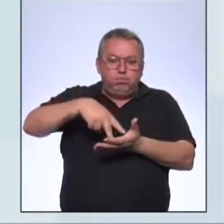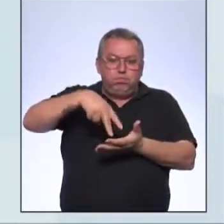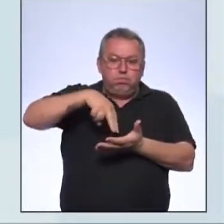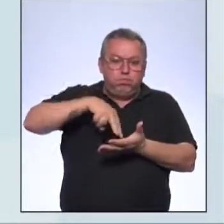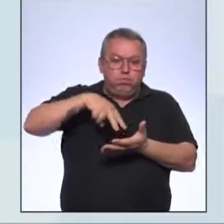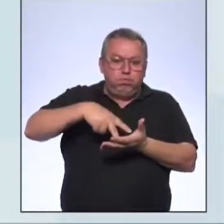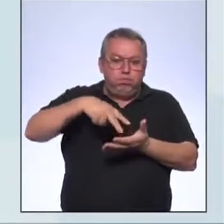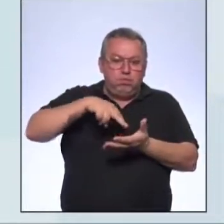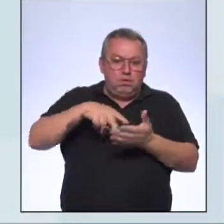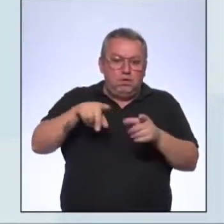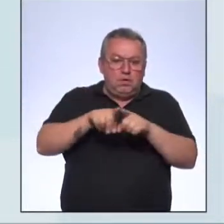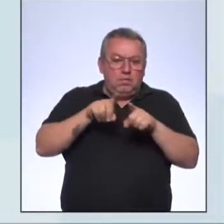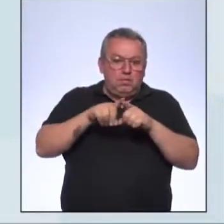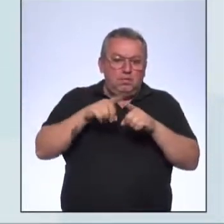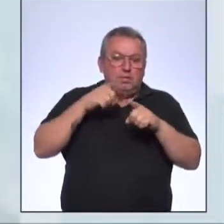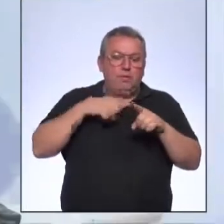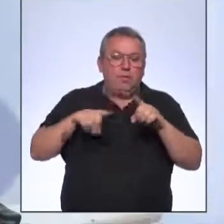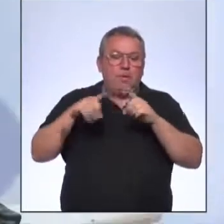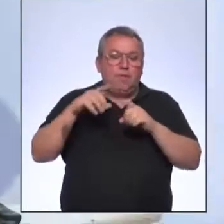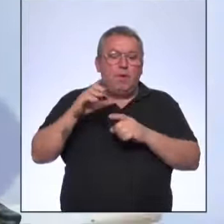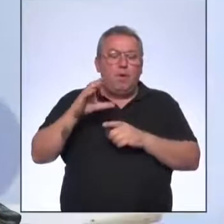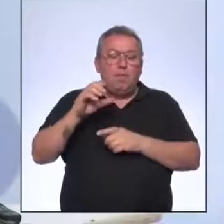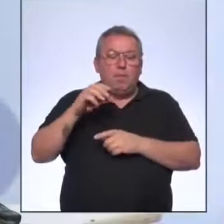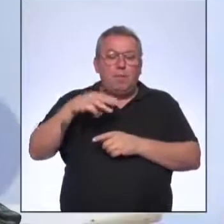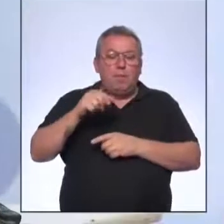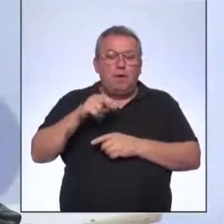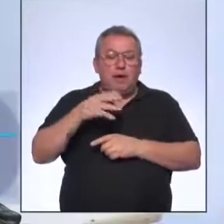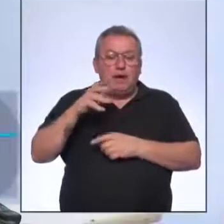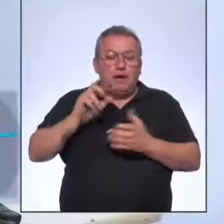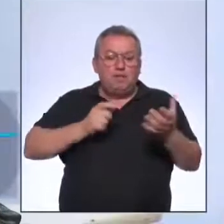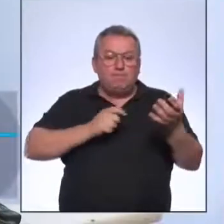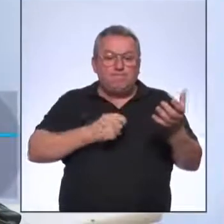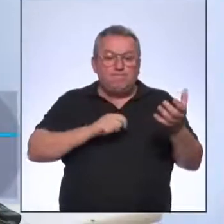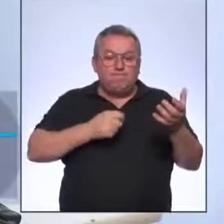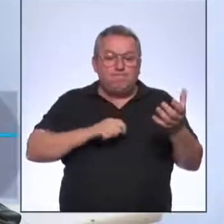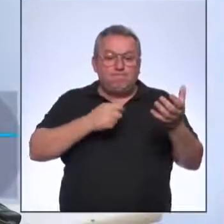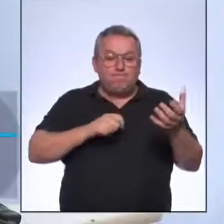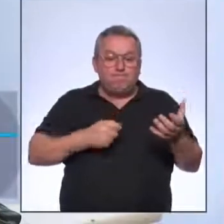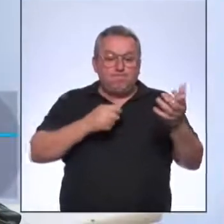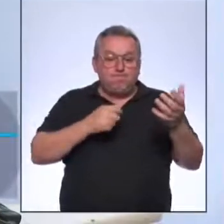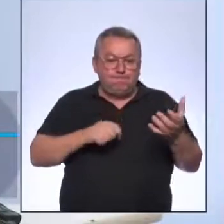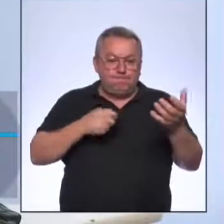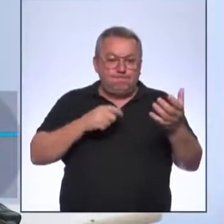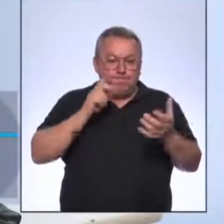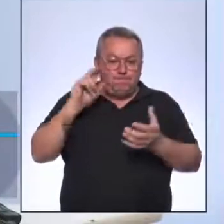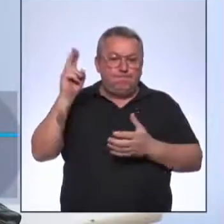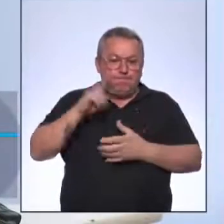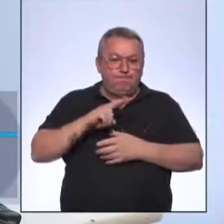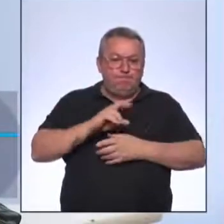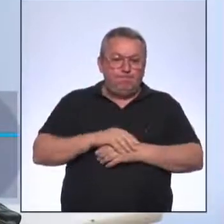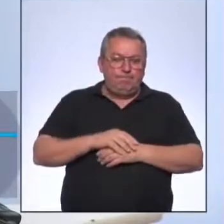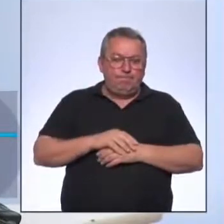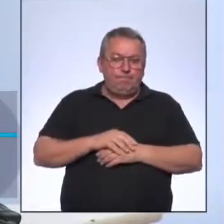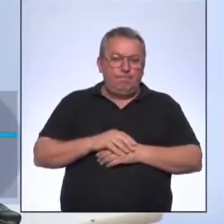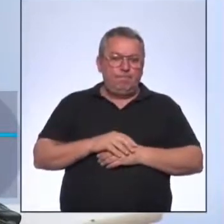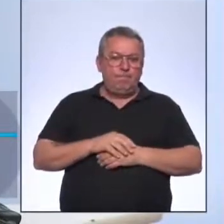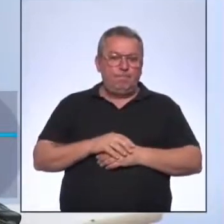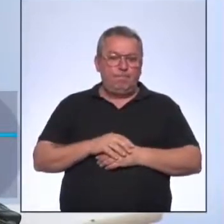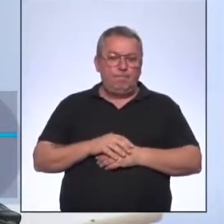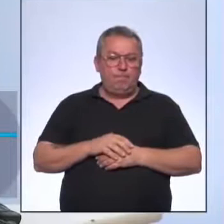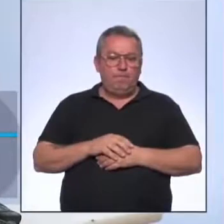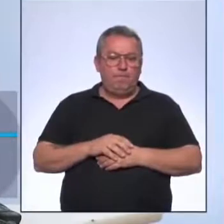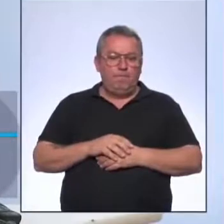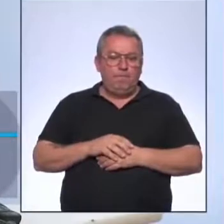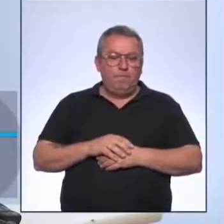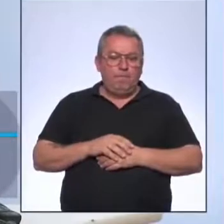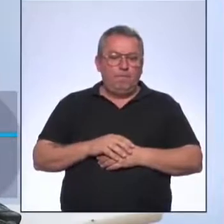ao som de uma toada realizada por maracás, que são os instrumentos musicais que a gente já viu aqui, os instrumentos musicais feitos por eles.